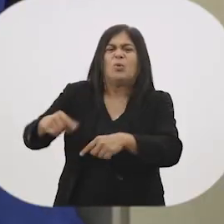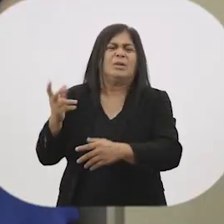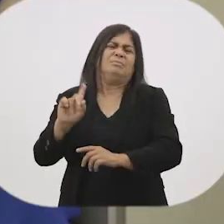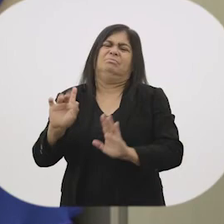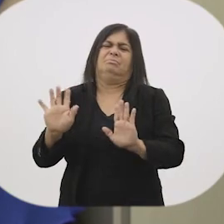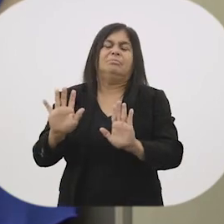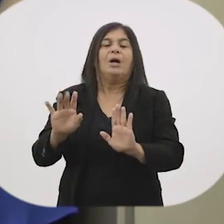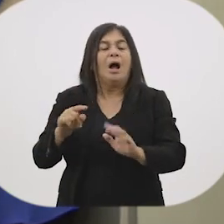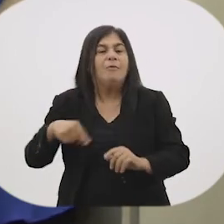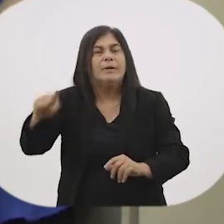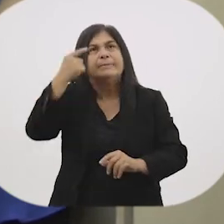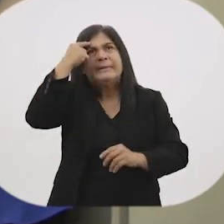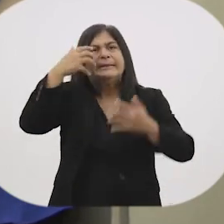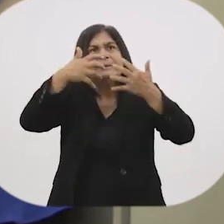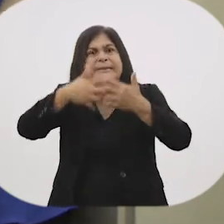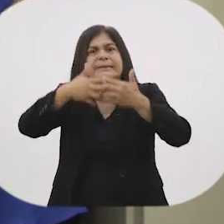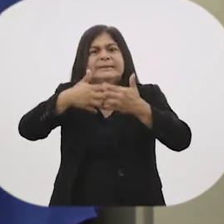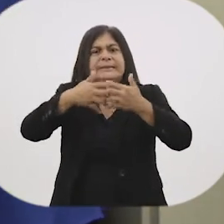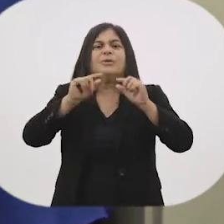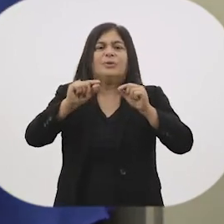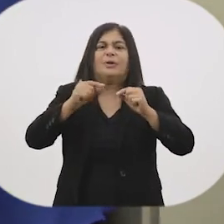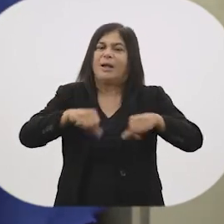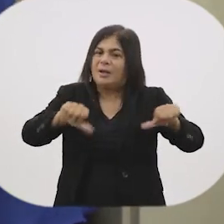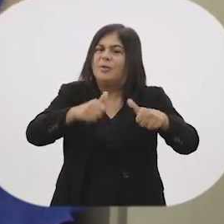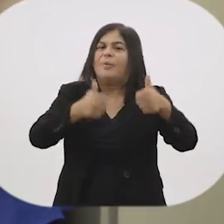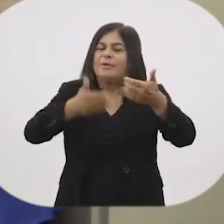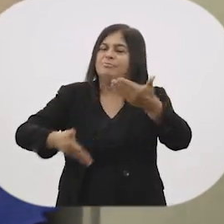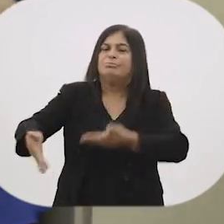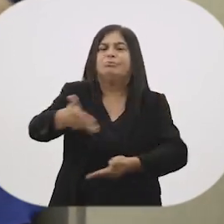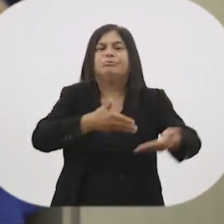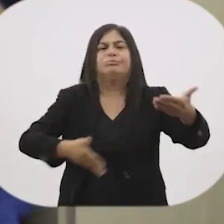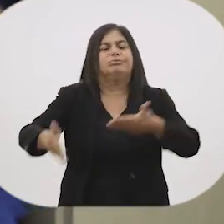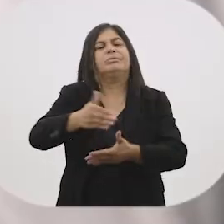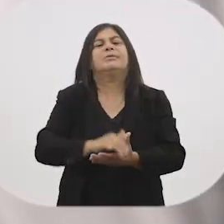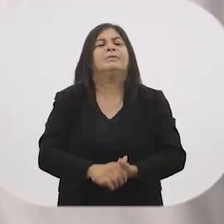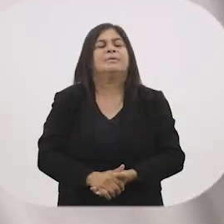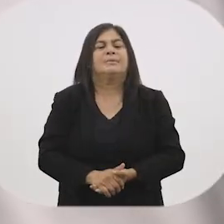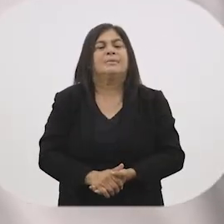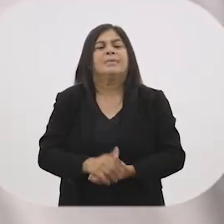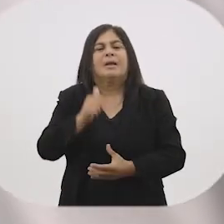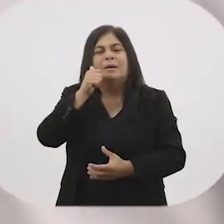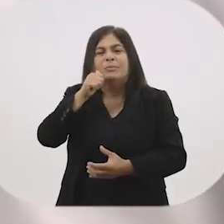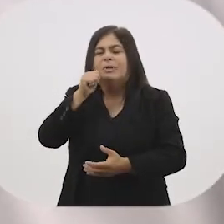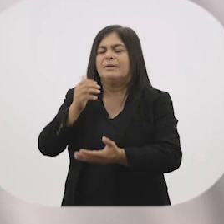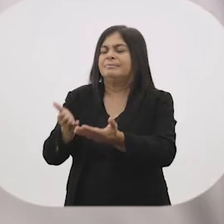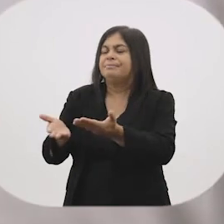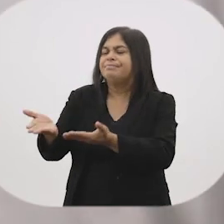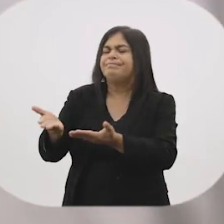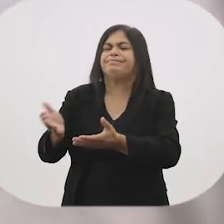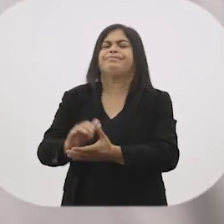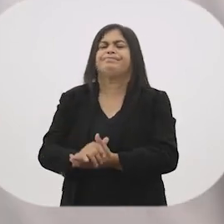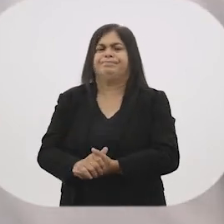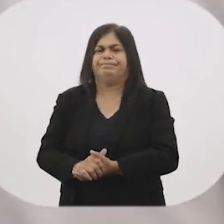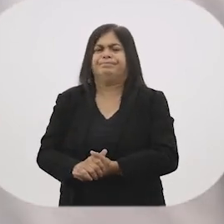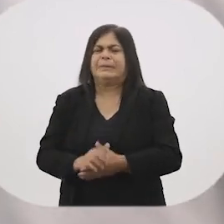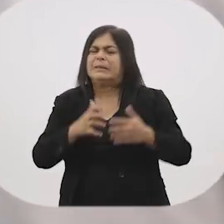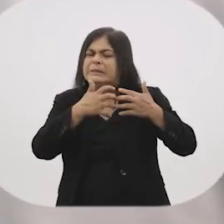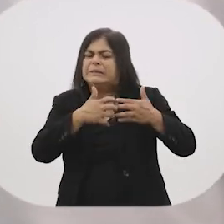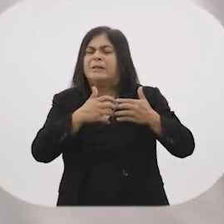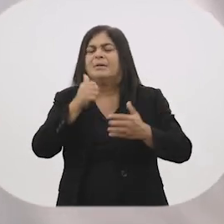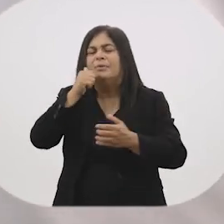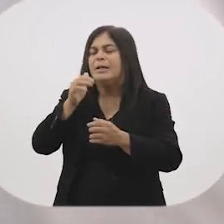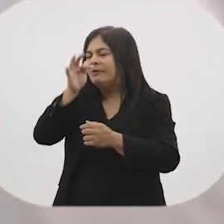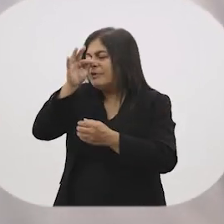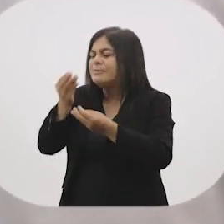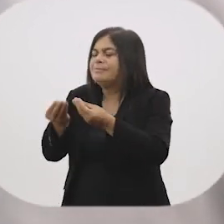assim refletindo que florescem novas relações uma mulher tem que ser tratada tem que ser tratada